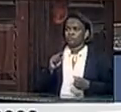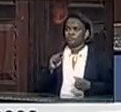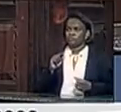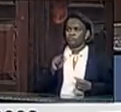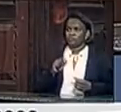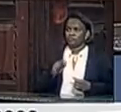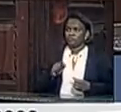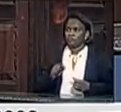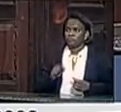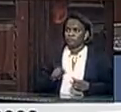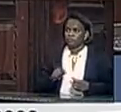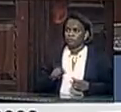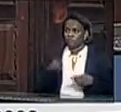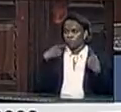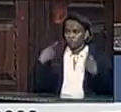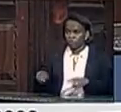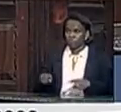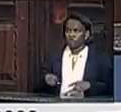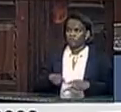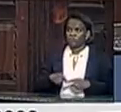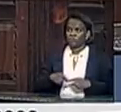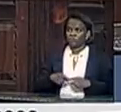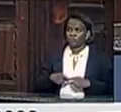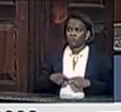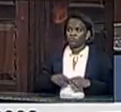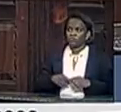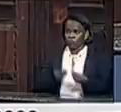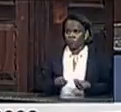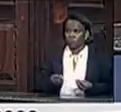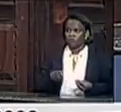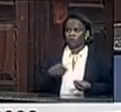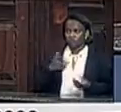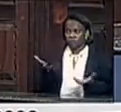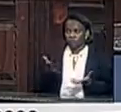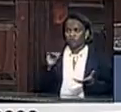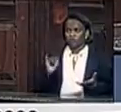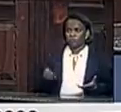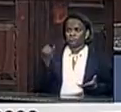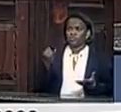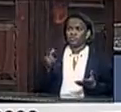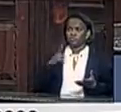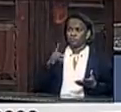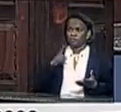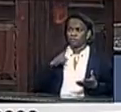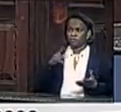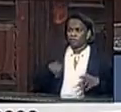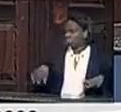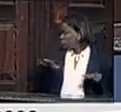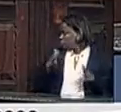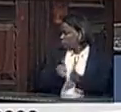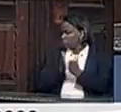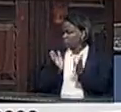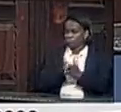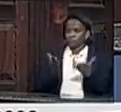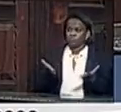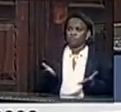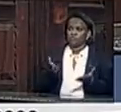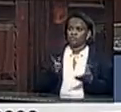importante indústria do Rio de Janeiro para outros estados, especialmente o de São Paulo. E,